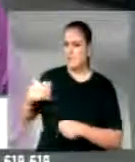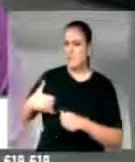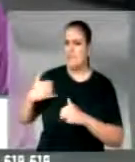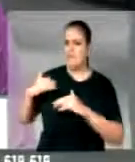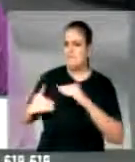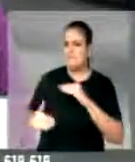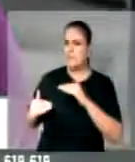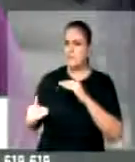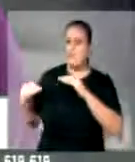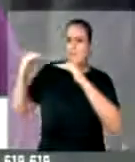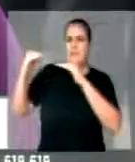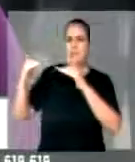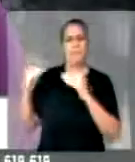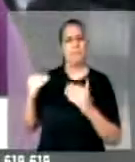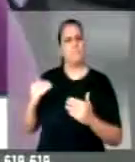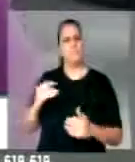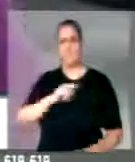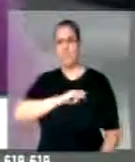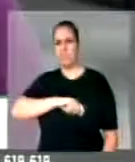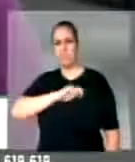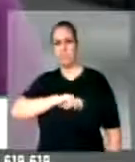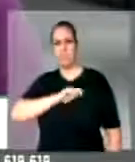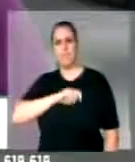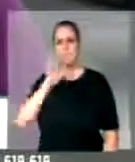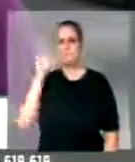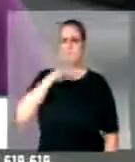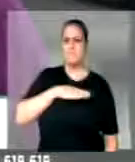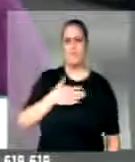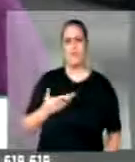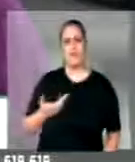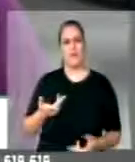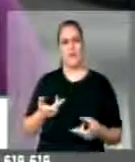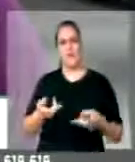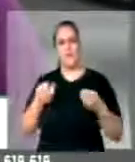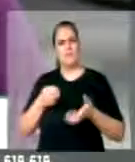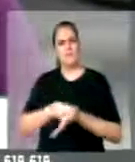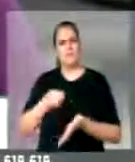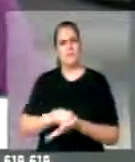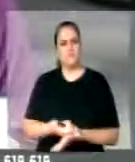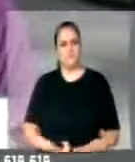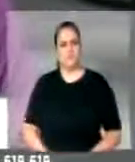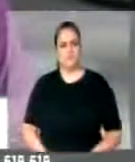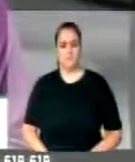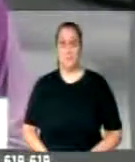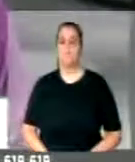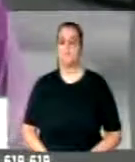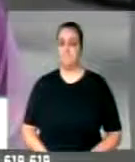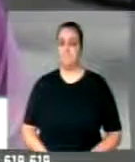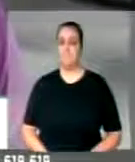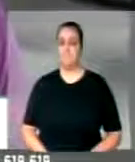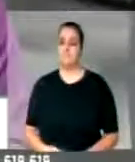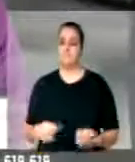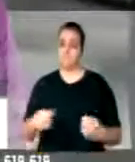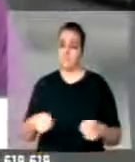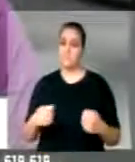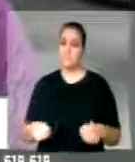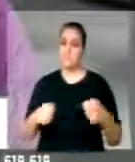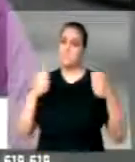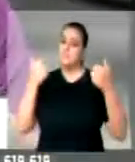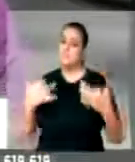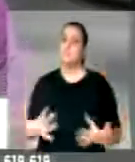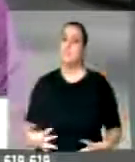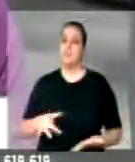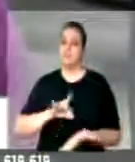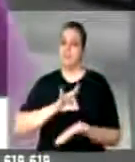que perversamente se exige das trabalhadoras brasileiras, é bom que se diga que a exclusão será